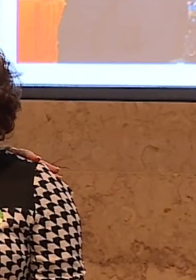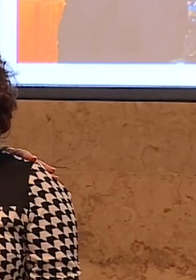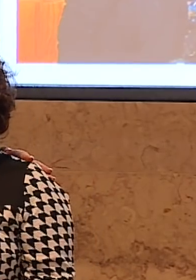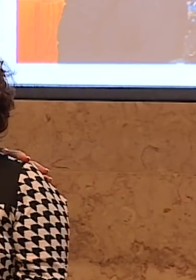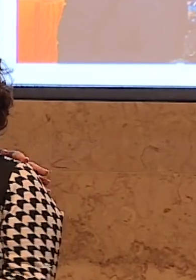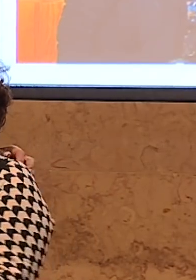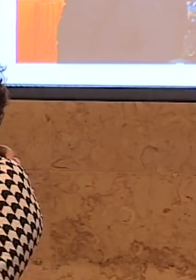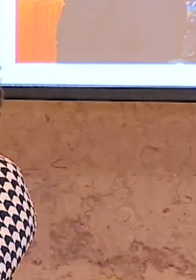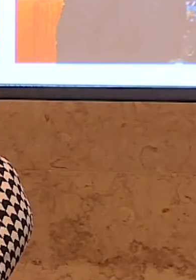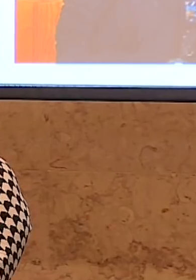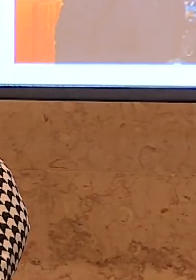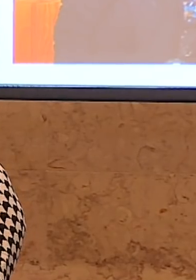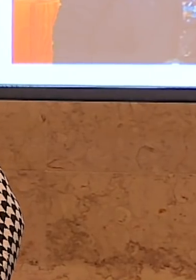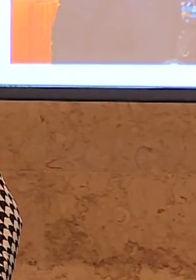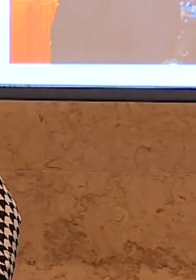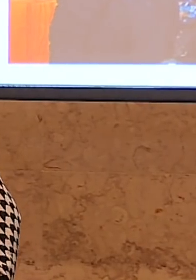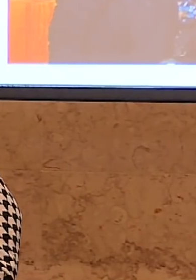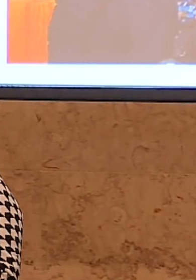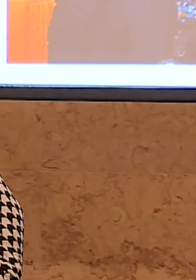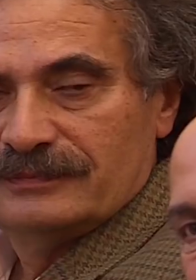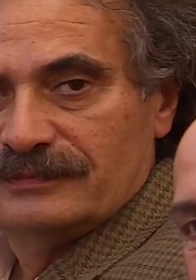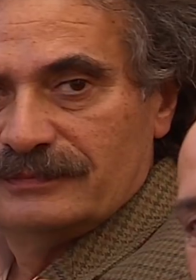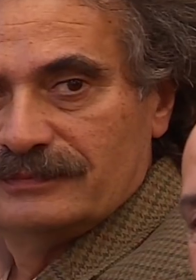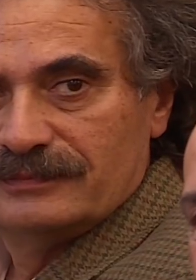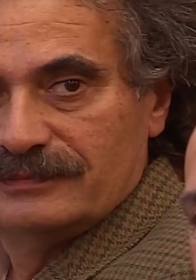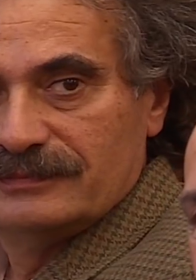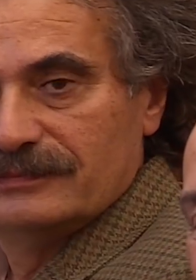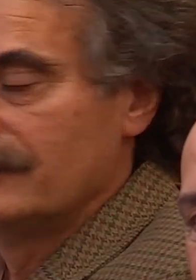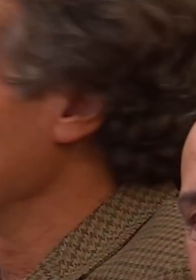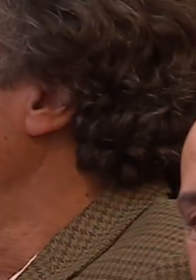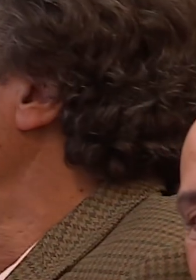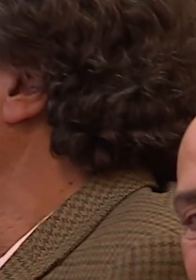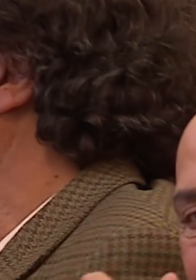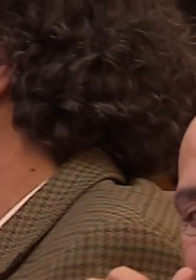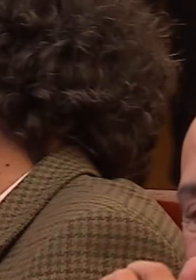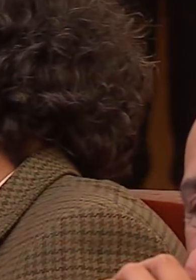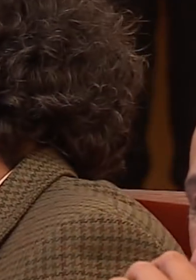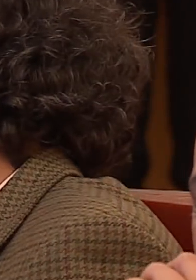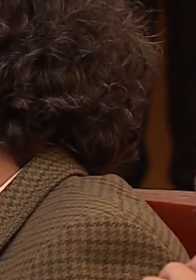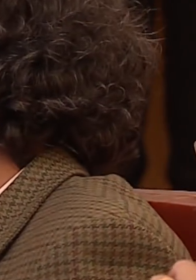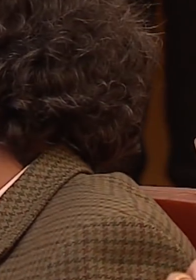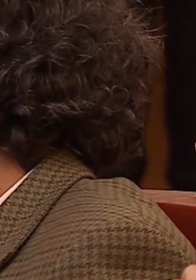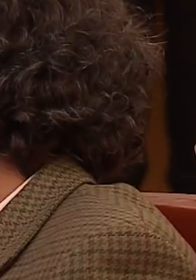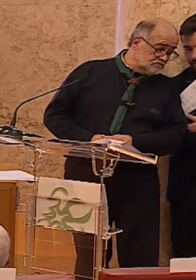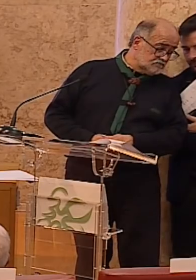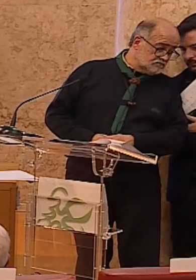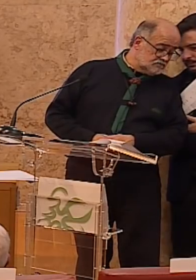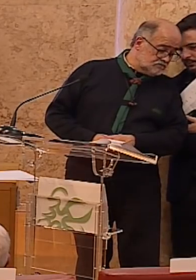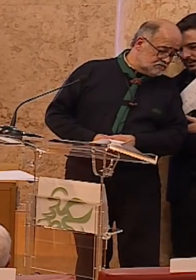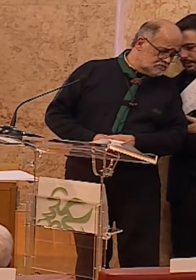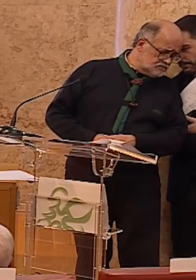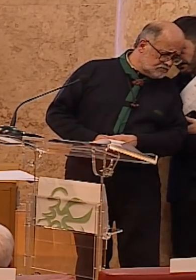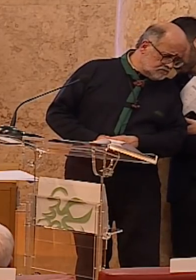tipo de cultura onde tudo se compra e tudo se vende. No evento realizado no Dia Internacional do